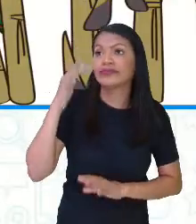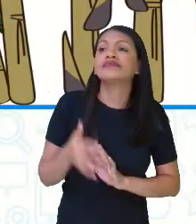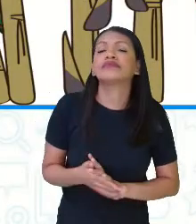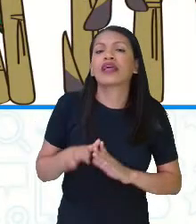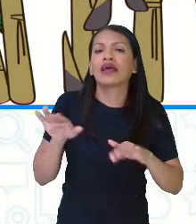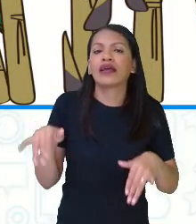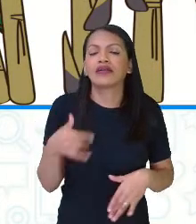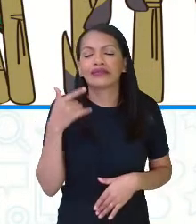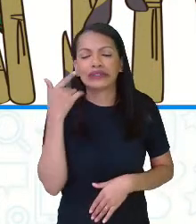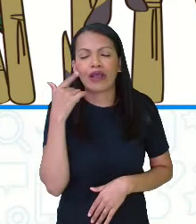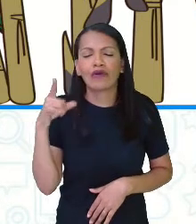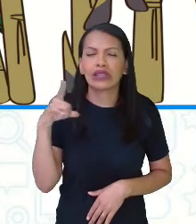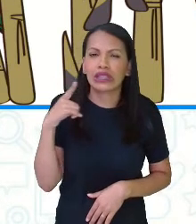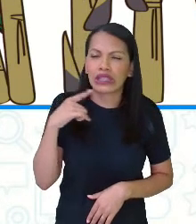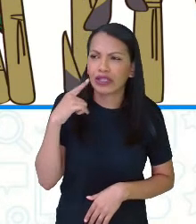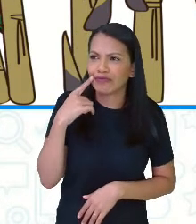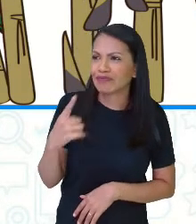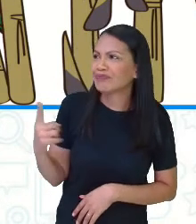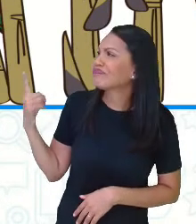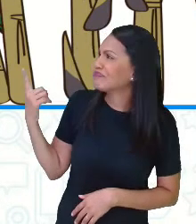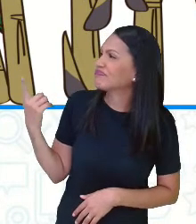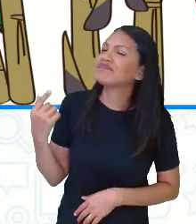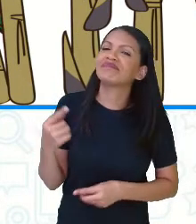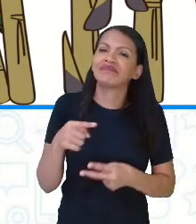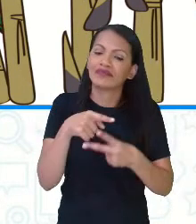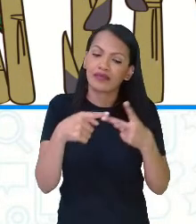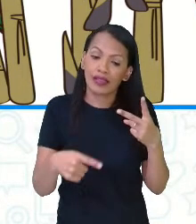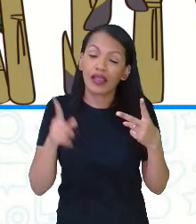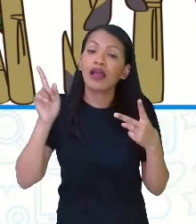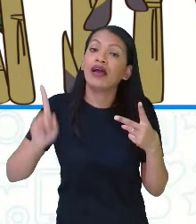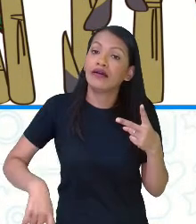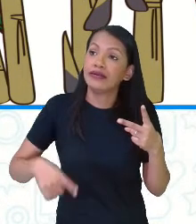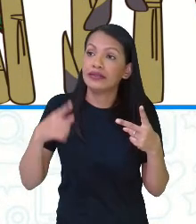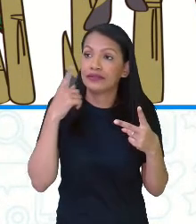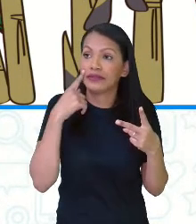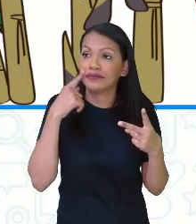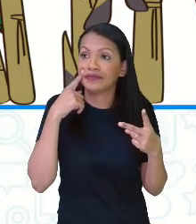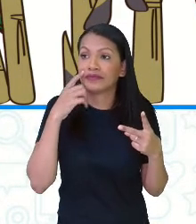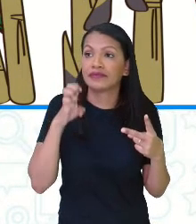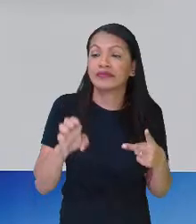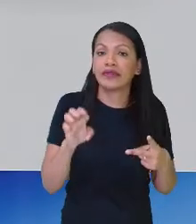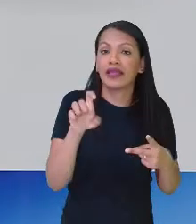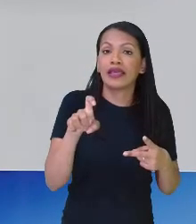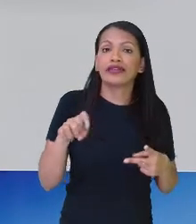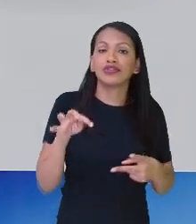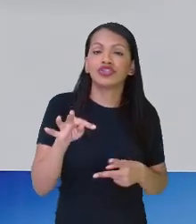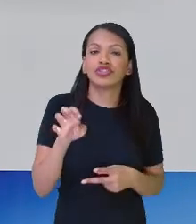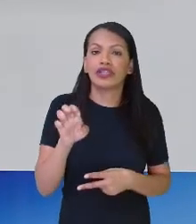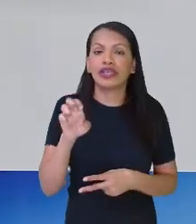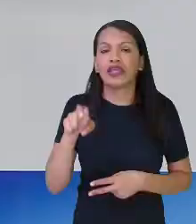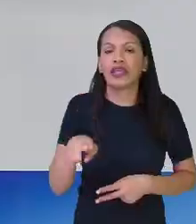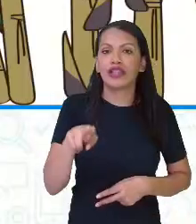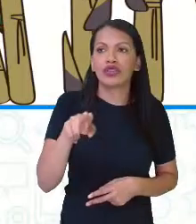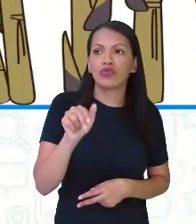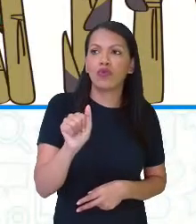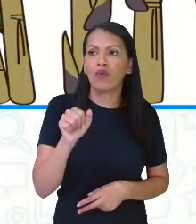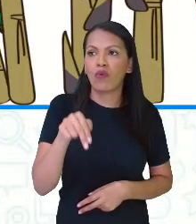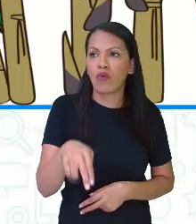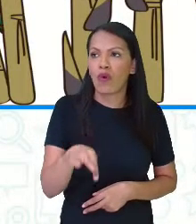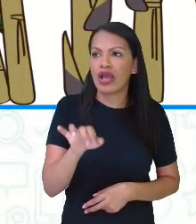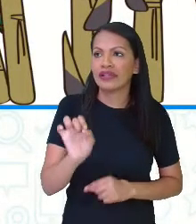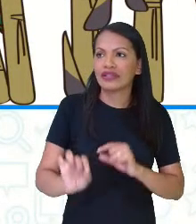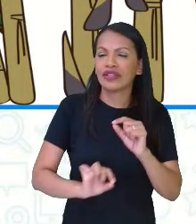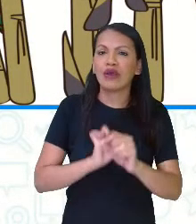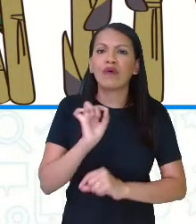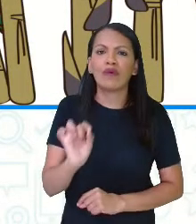nas plantações de cana-de-açúcar e de café era extenuante. Olha que palavra bonita, extenuante. E chega